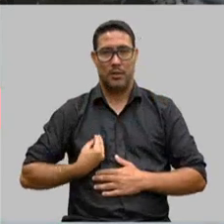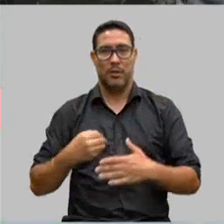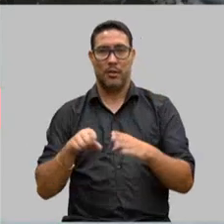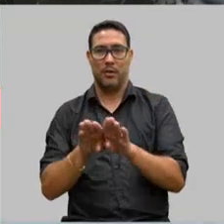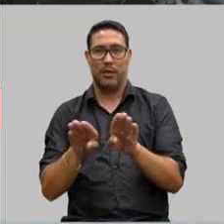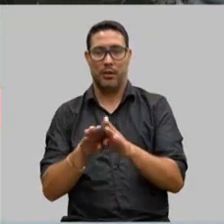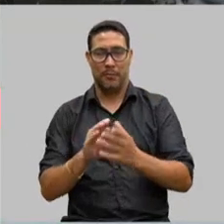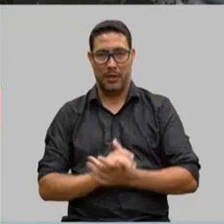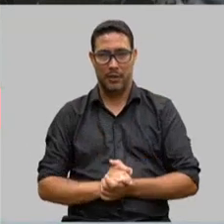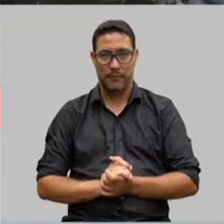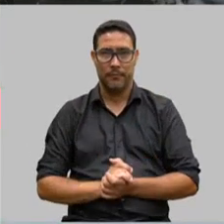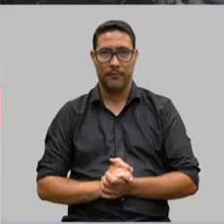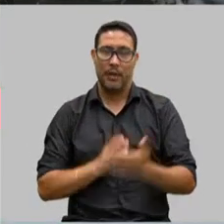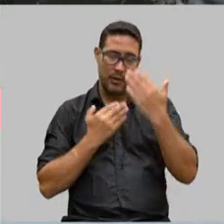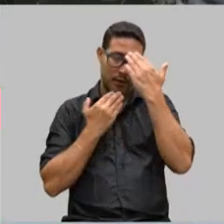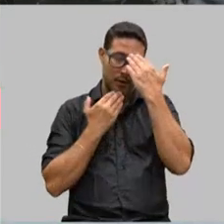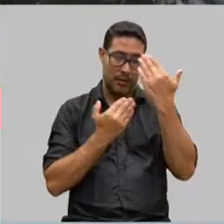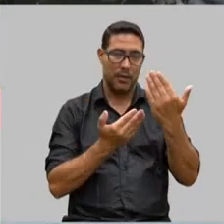a presença aqui